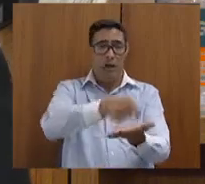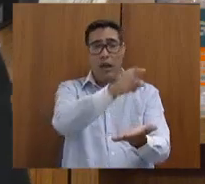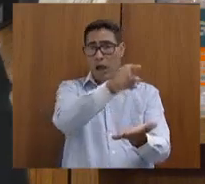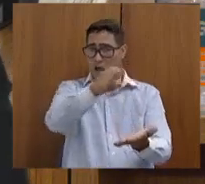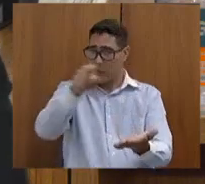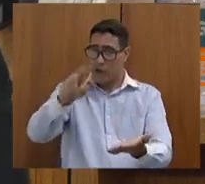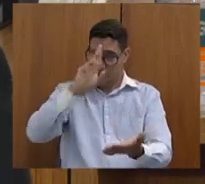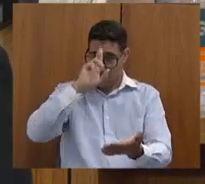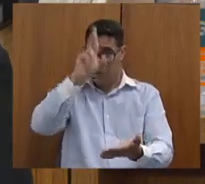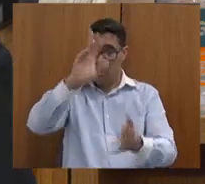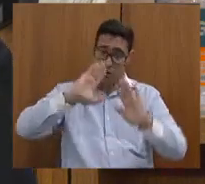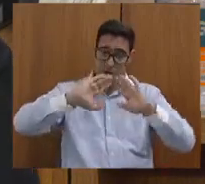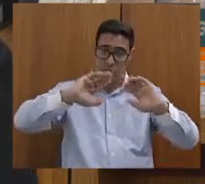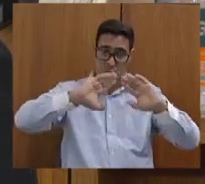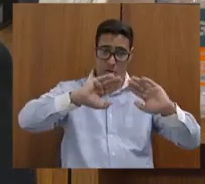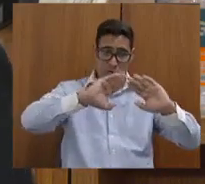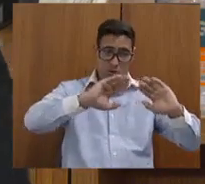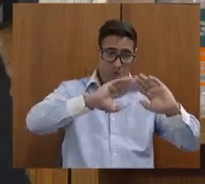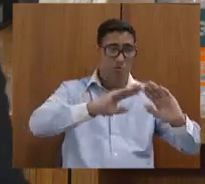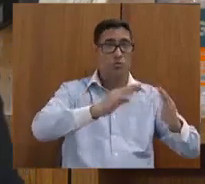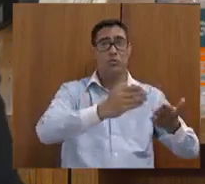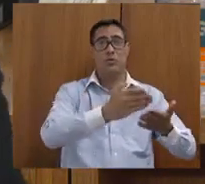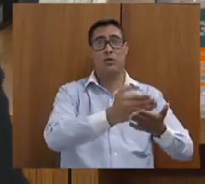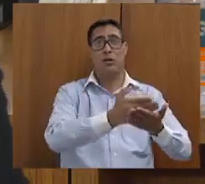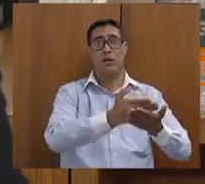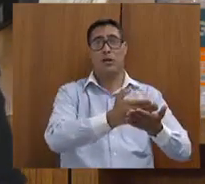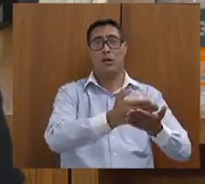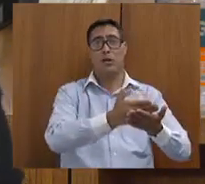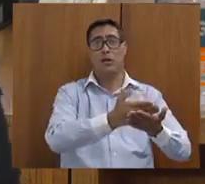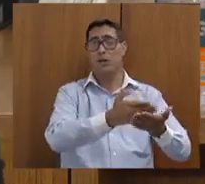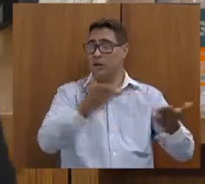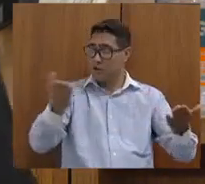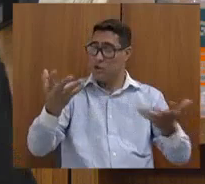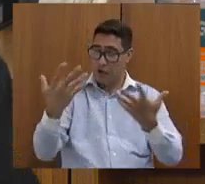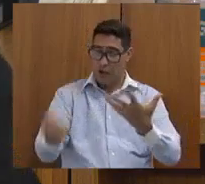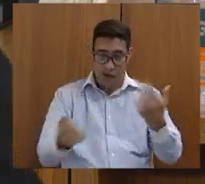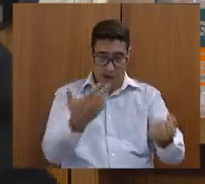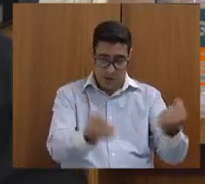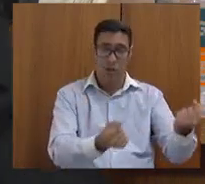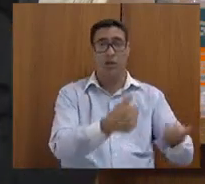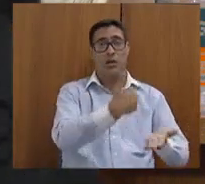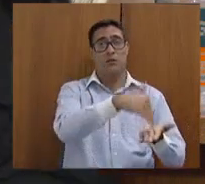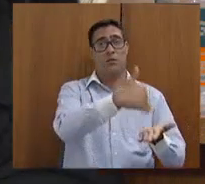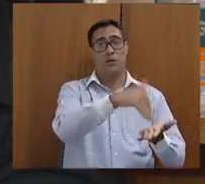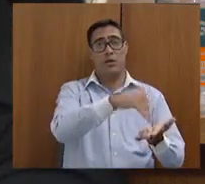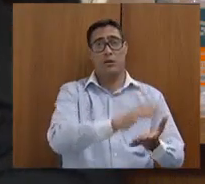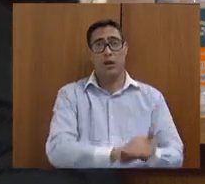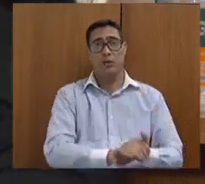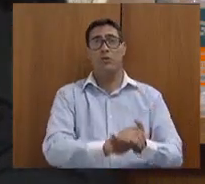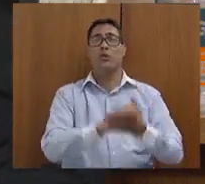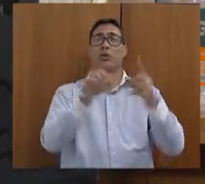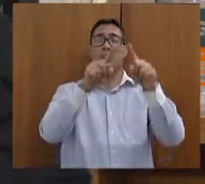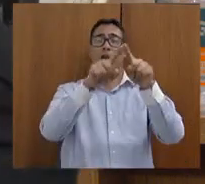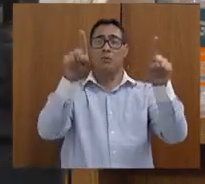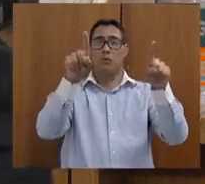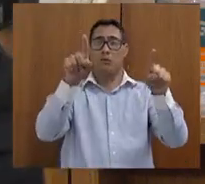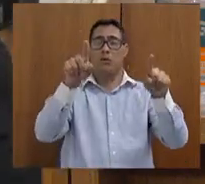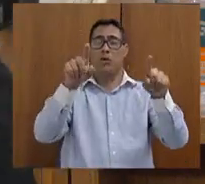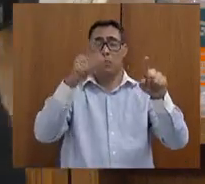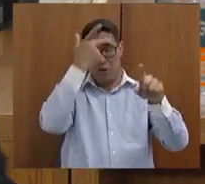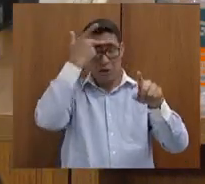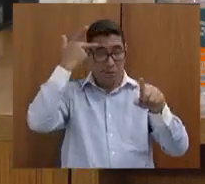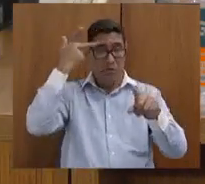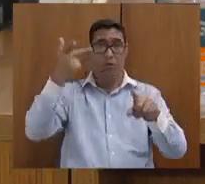que os diretores tinham solicitados e que tinha sido aceitas pela secretaria inclusive por um quadro técnico então é isso